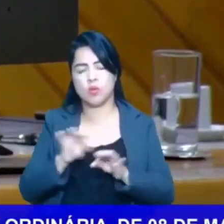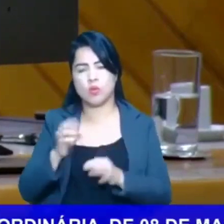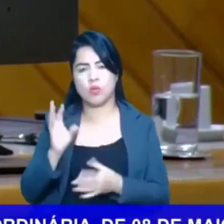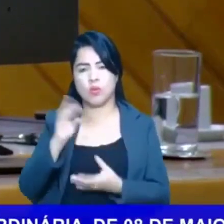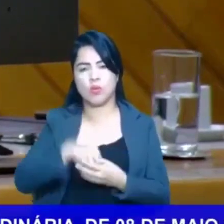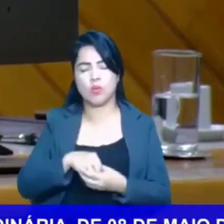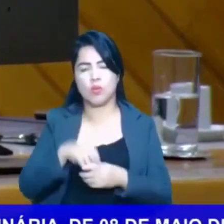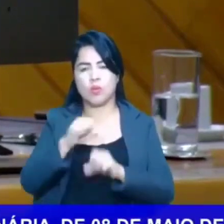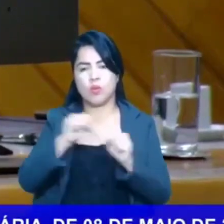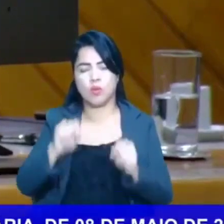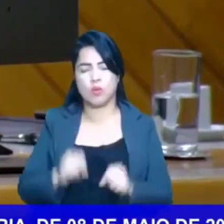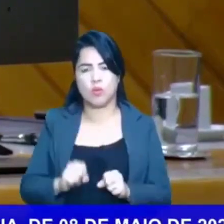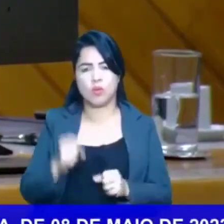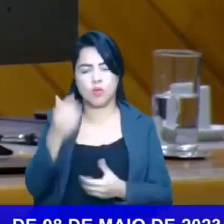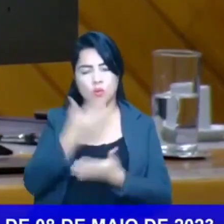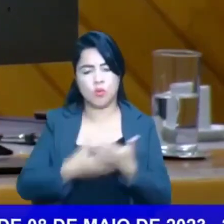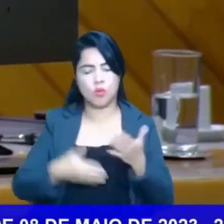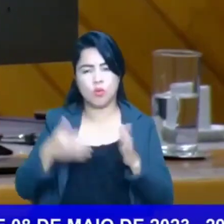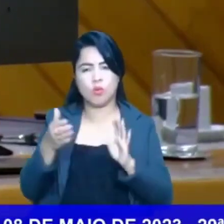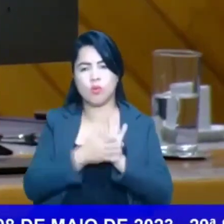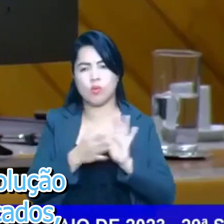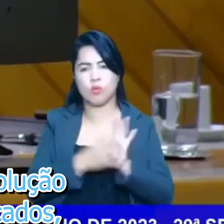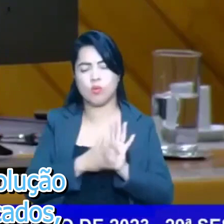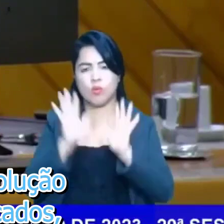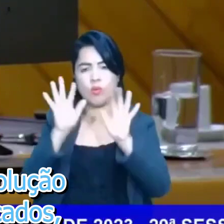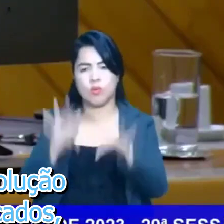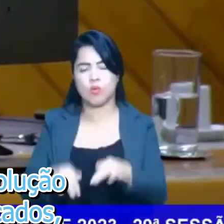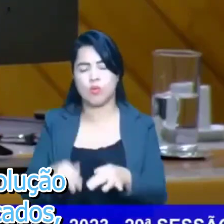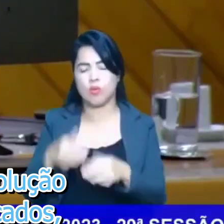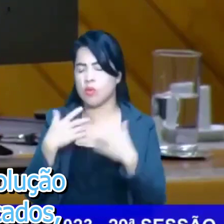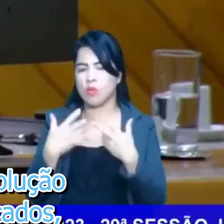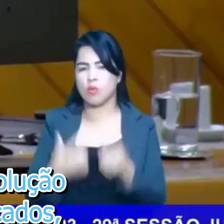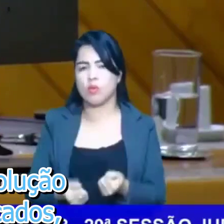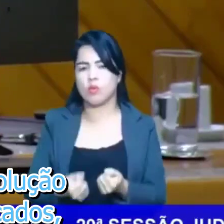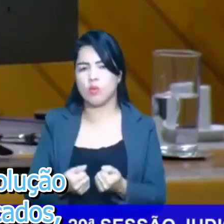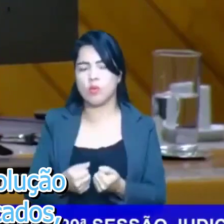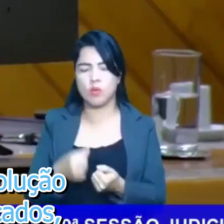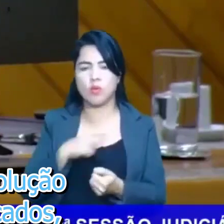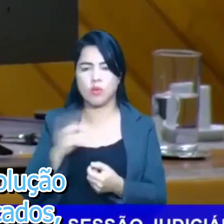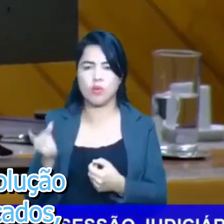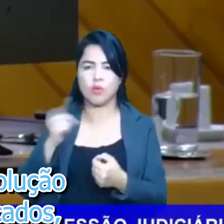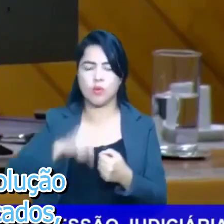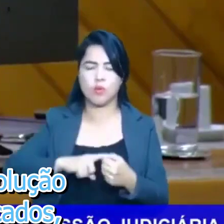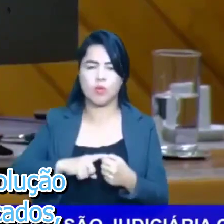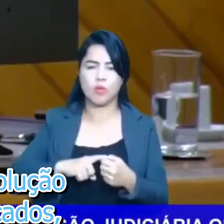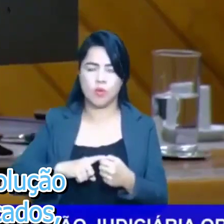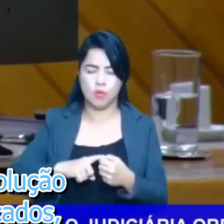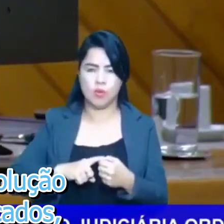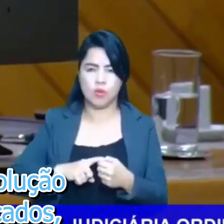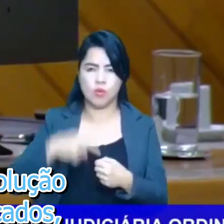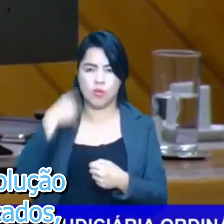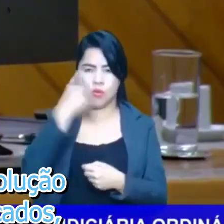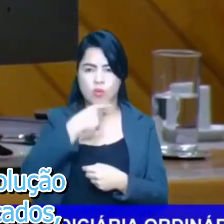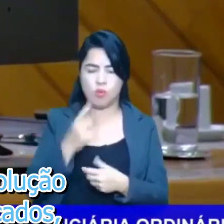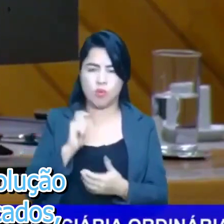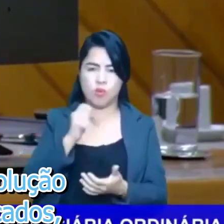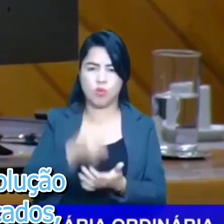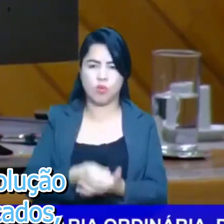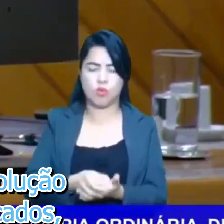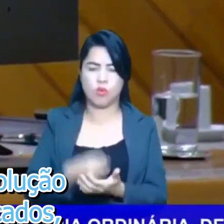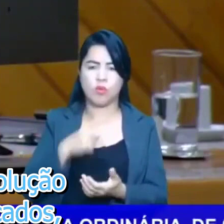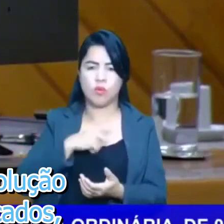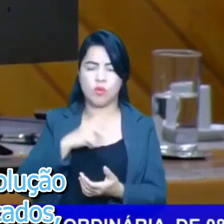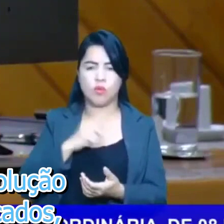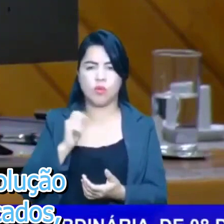no sistema de prestação de contas. Ao final, opinou pela desaprovação das contas e devolução ao erário dos valores reputados